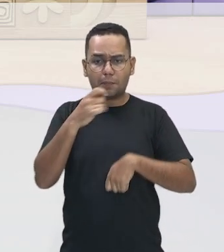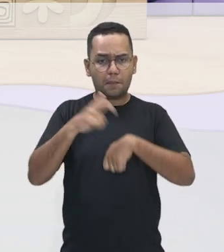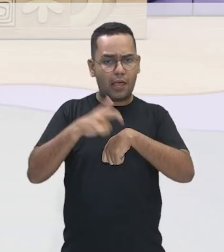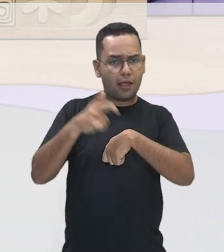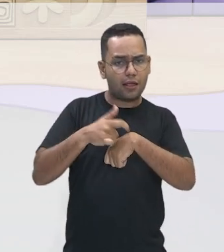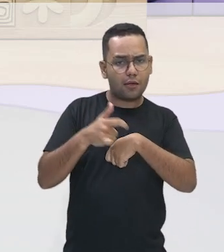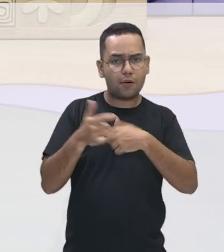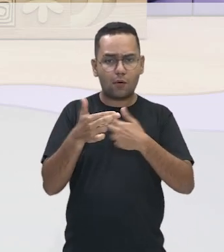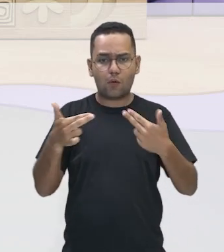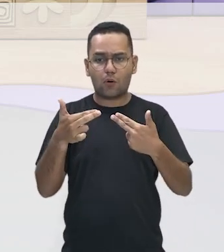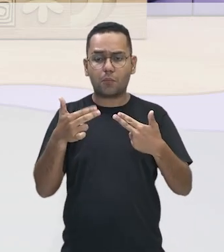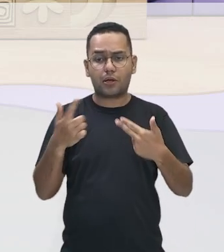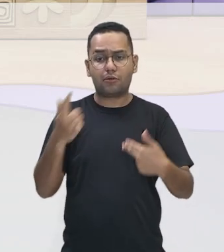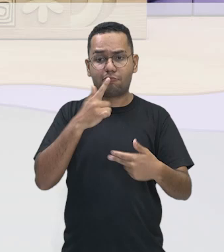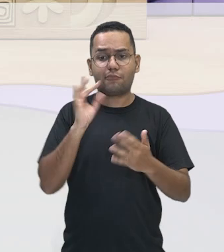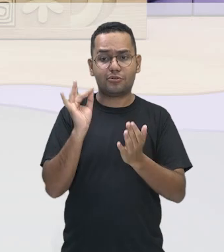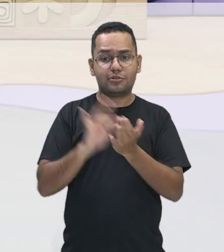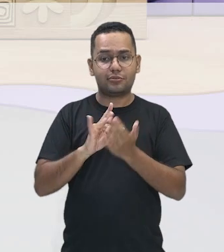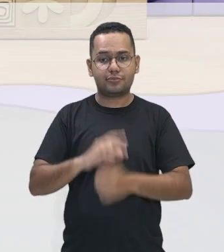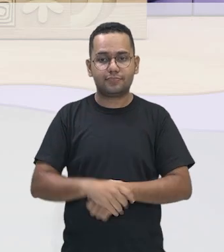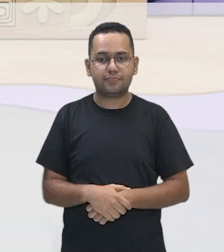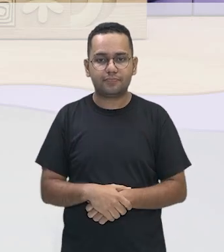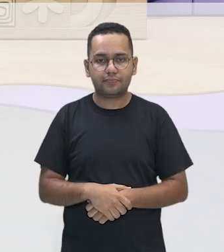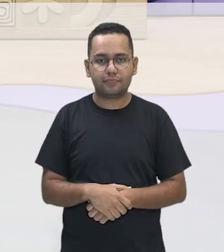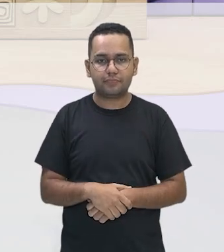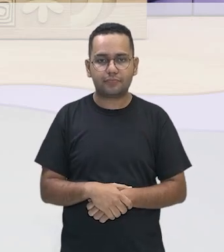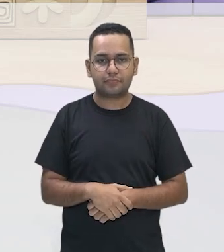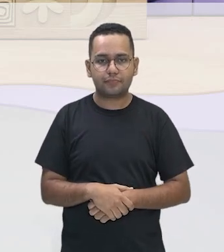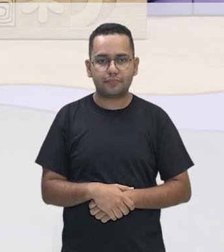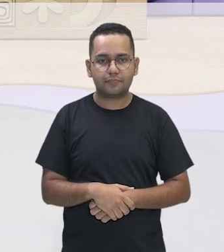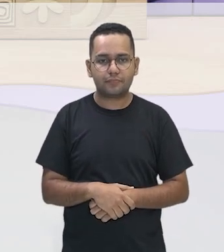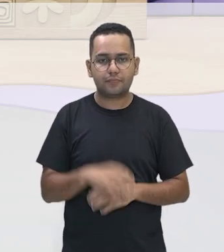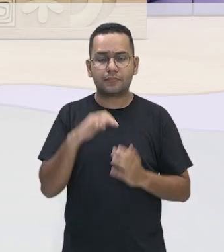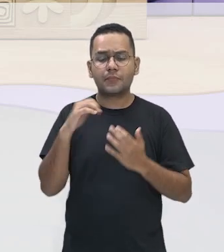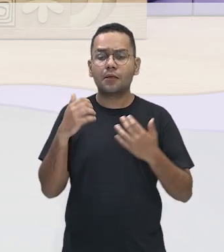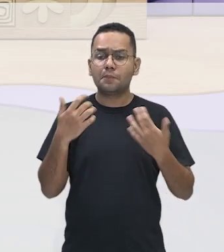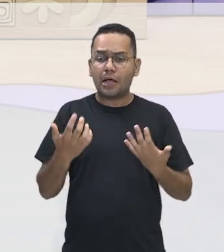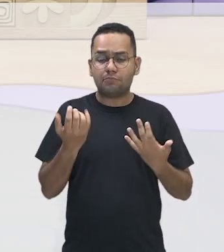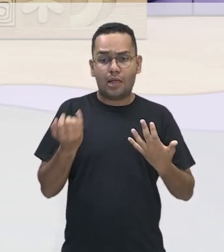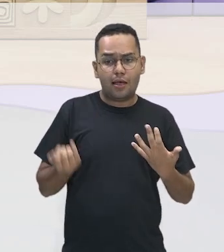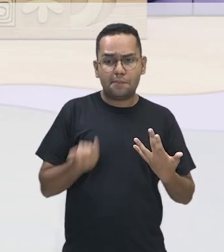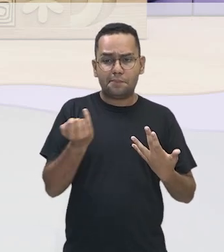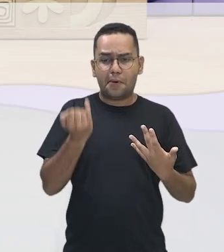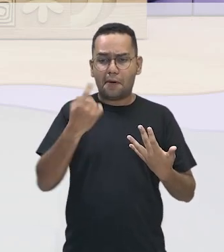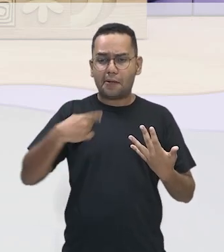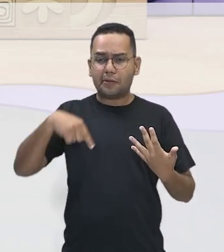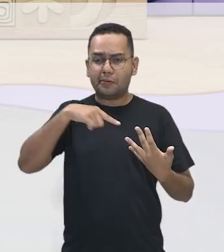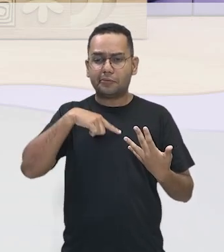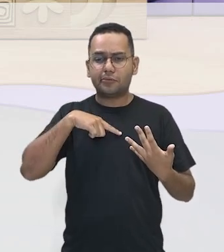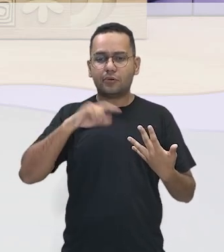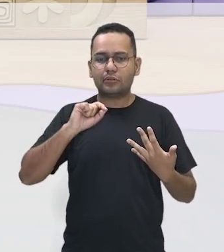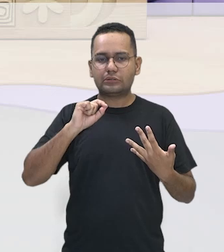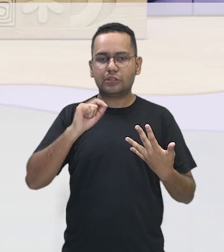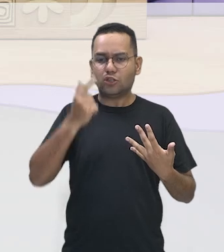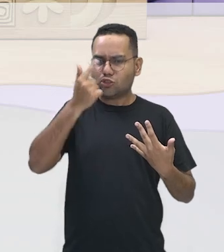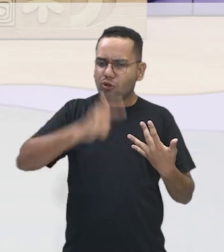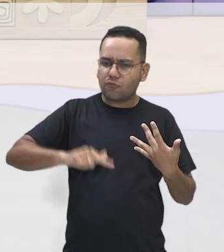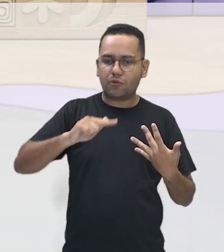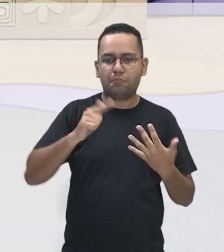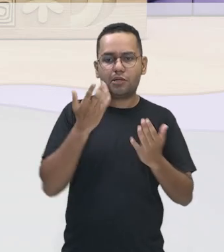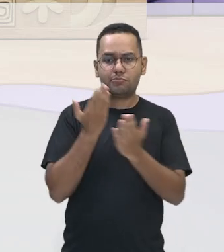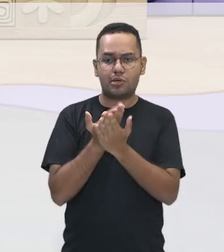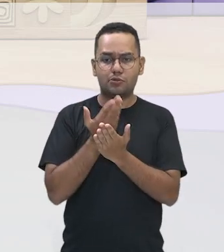aluno, minha cara aluna, que bom que nós fizemos todo esse panorama juntos e juntas e